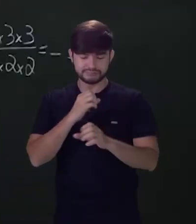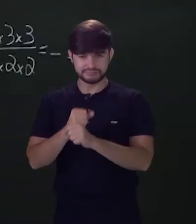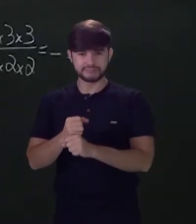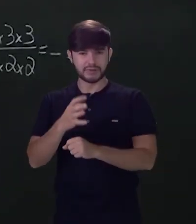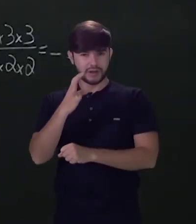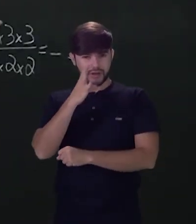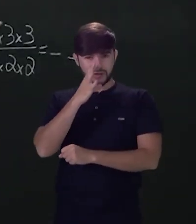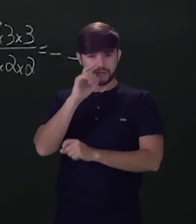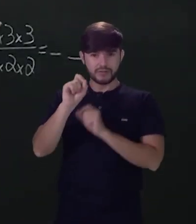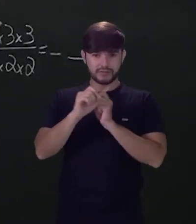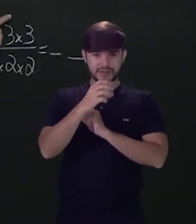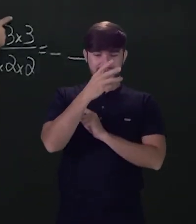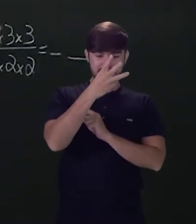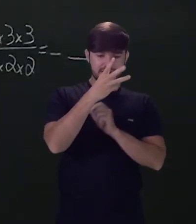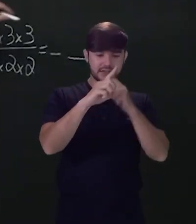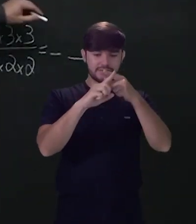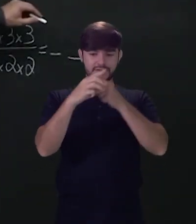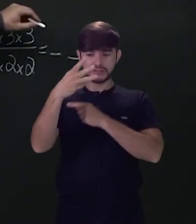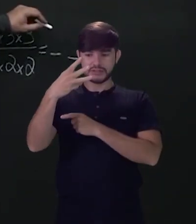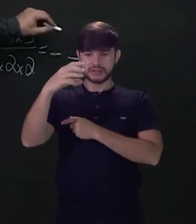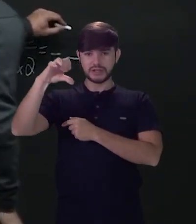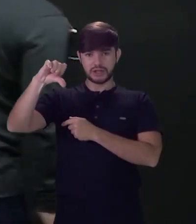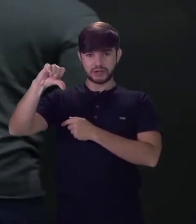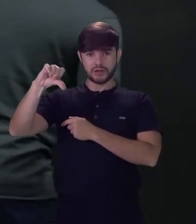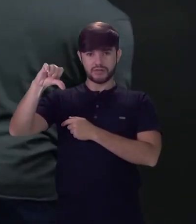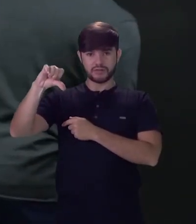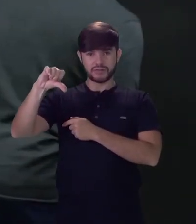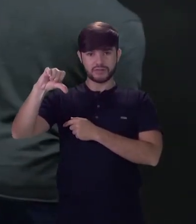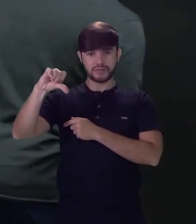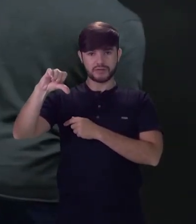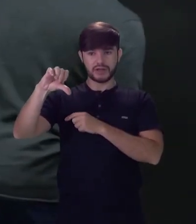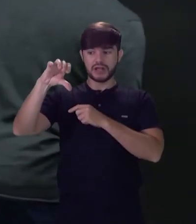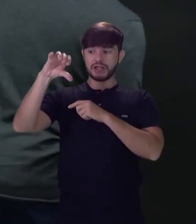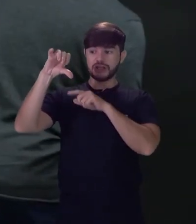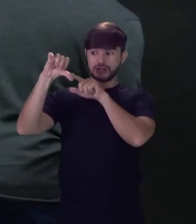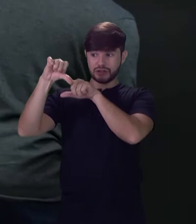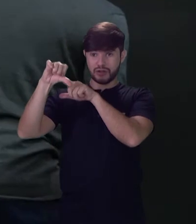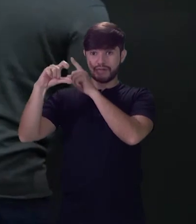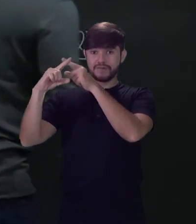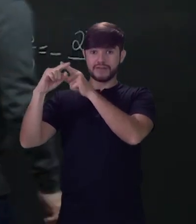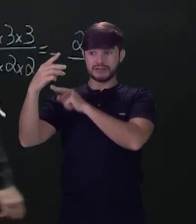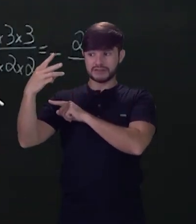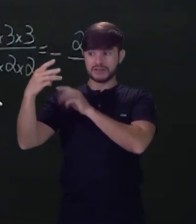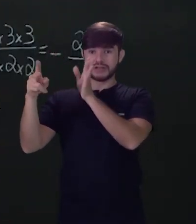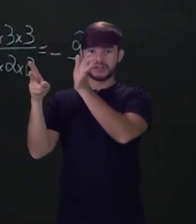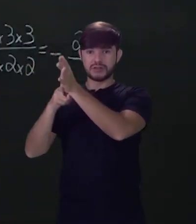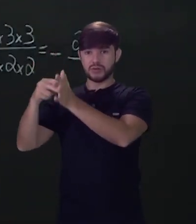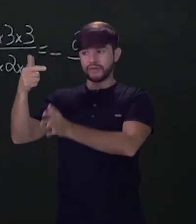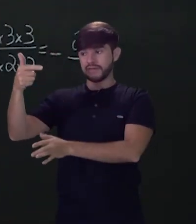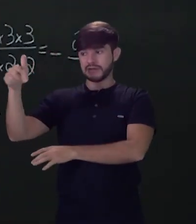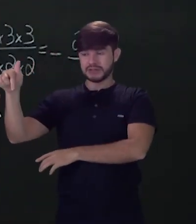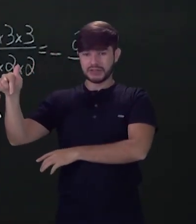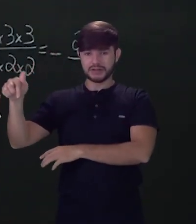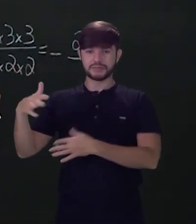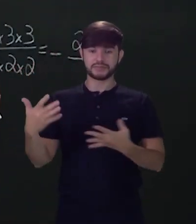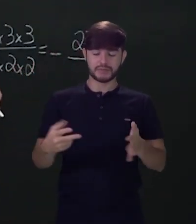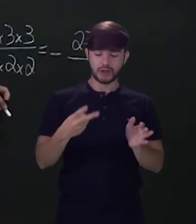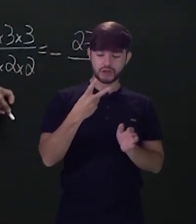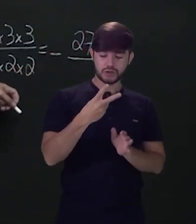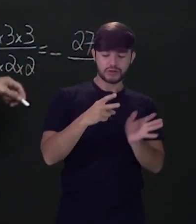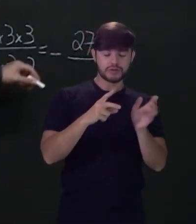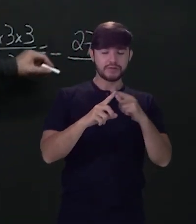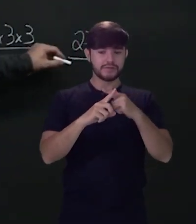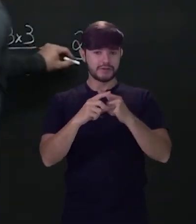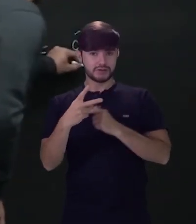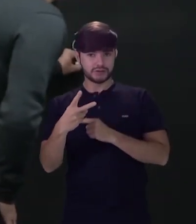reparem, 3 vezes 3 é 9, 9 vezes 3 equivale a 27. 2 vezes 2 é